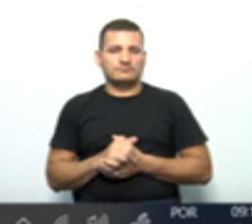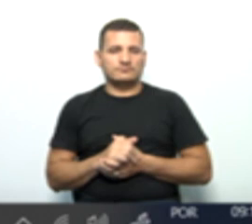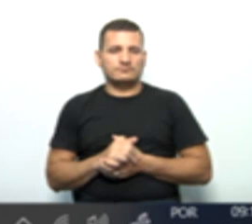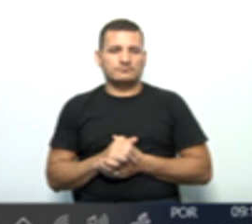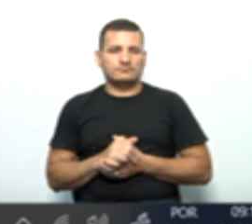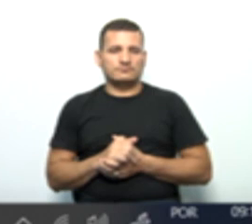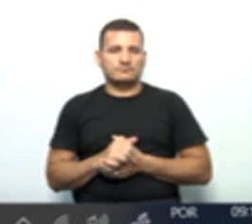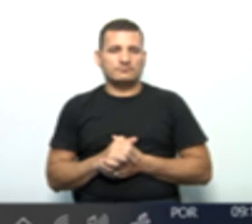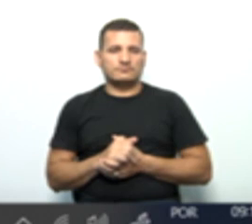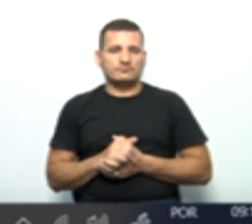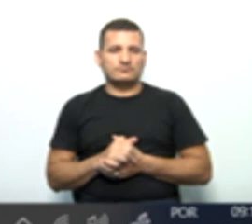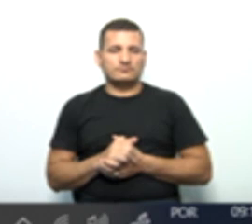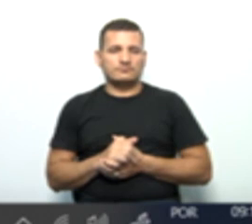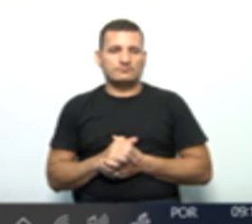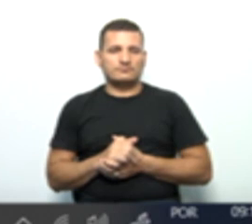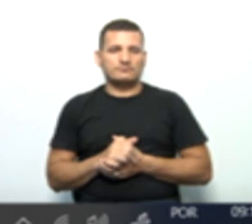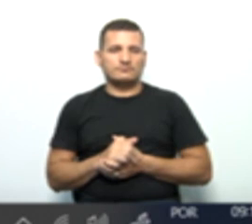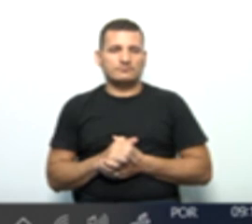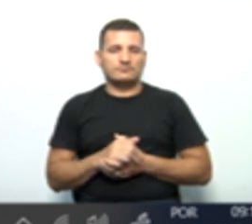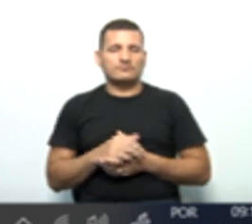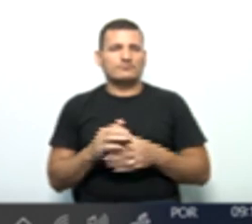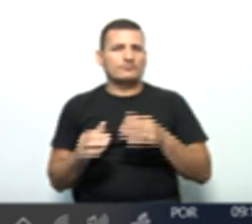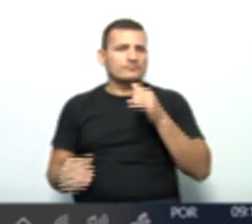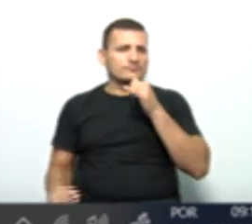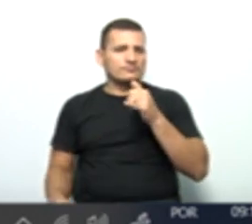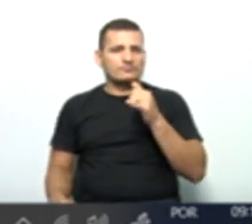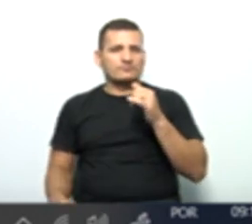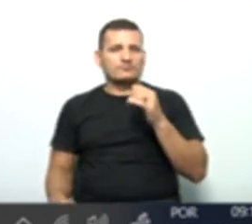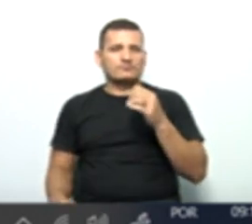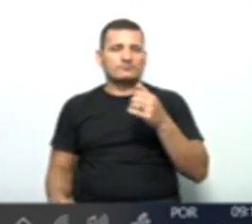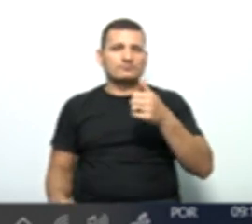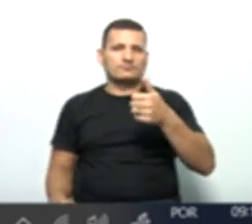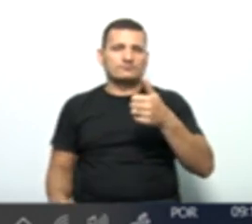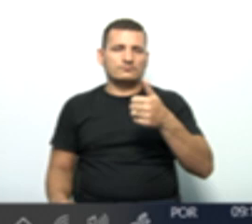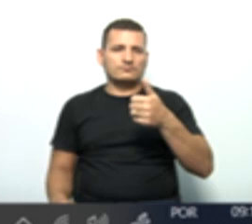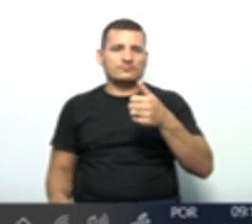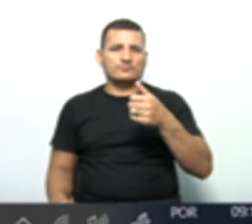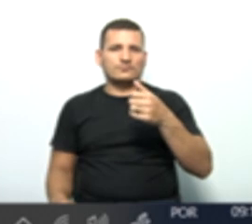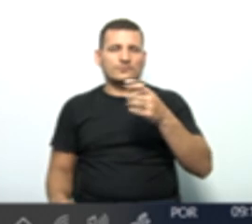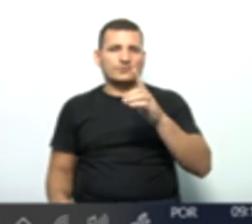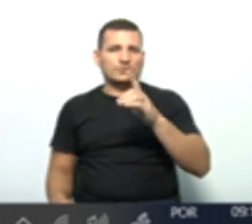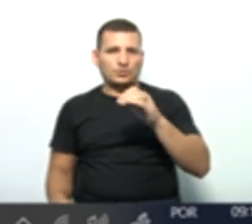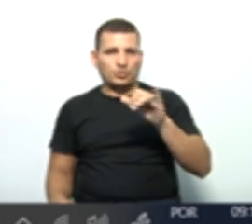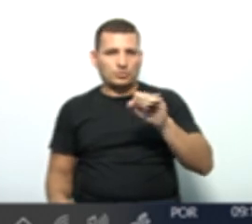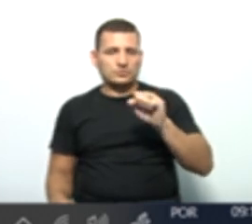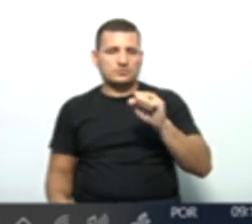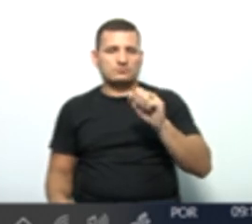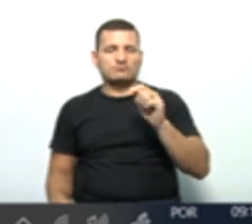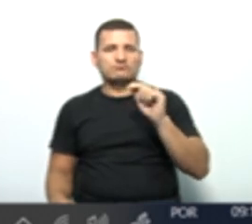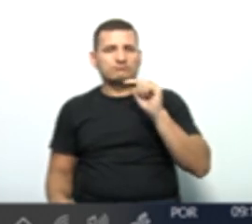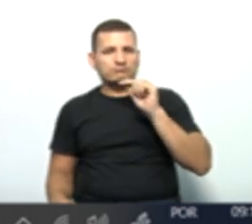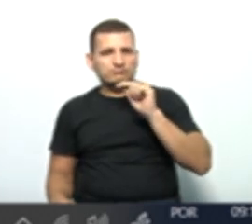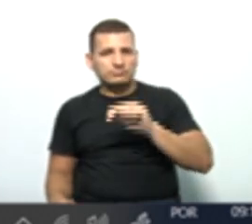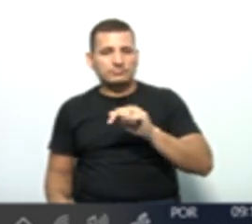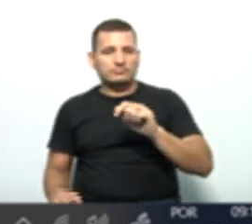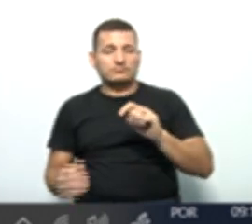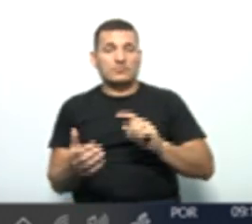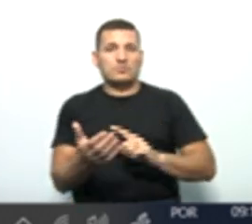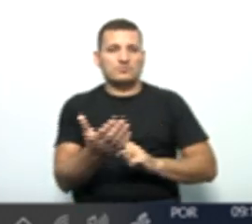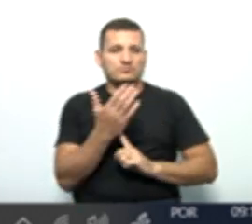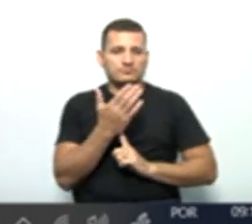aqui 2 e dar um Enter, ele vai me mostrar a lista, correto? E se eu colocar assim,